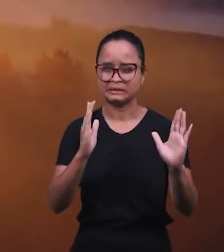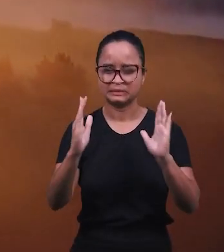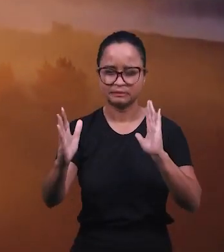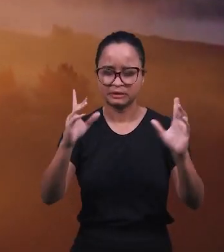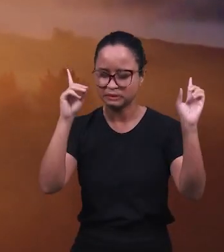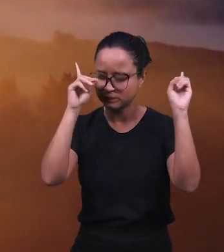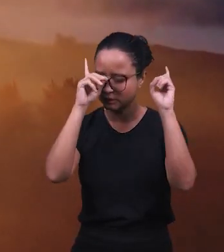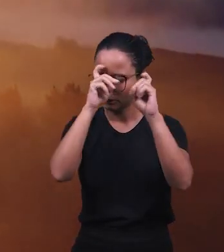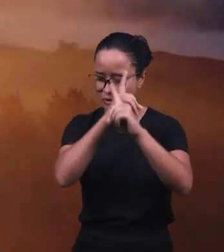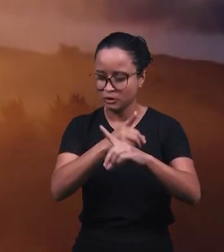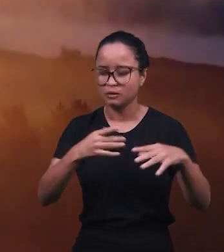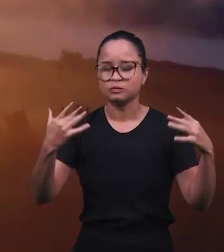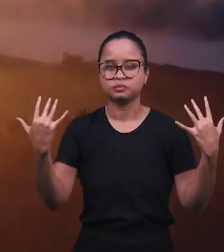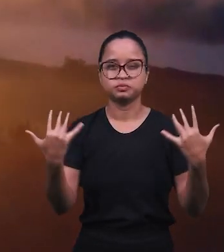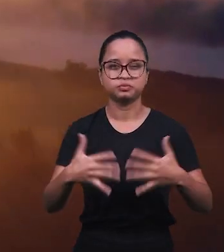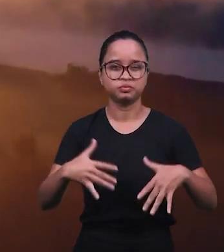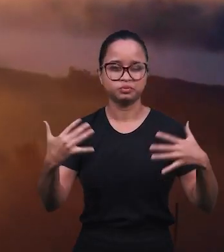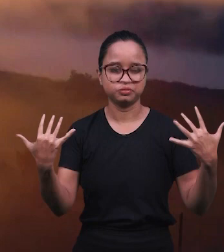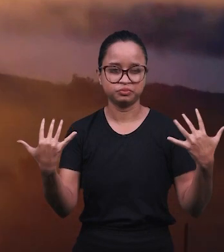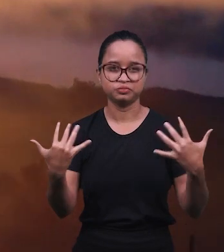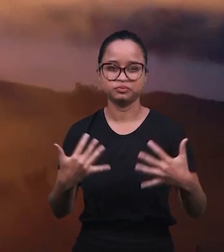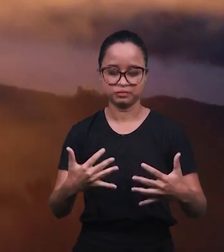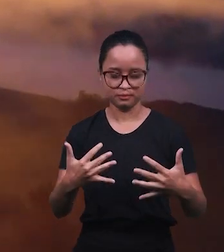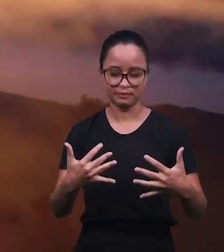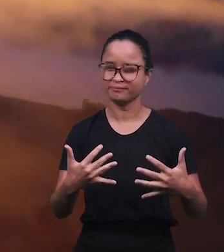Ele tira a